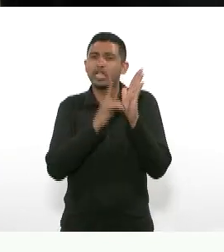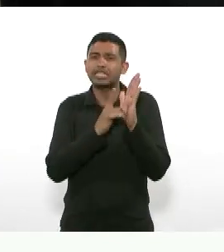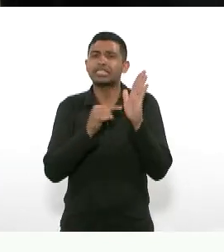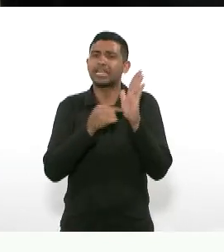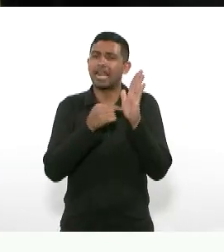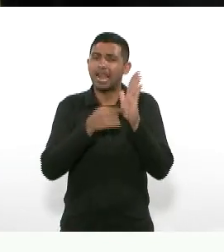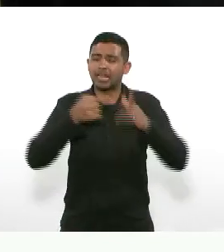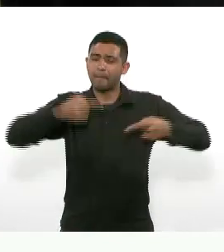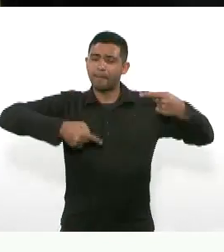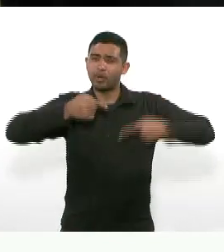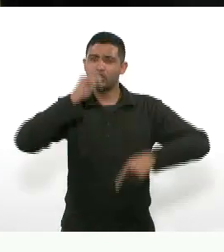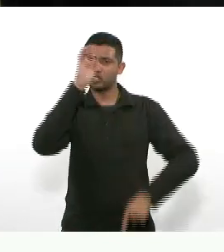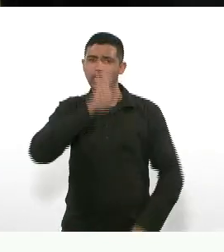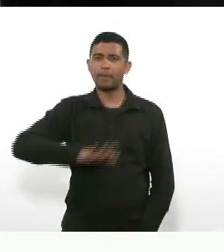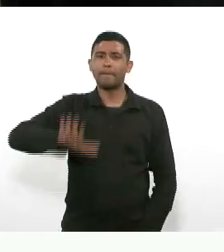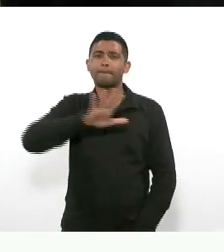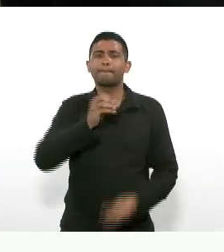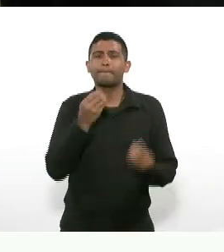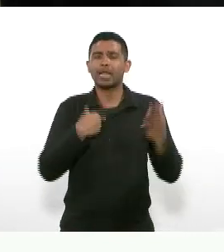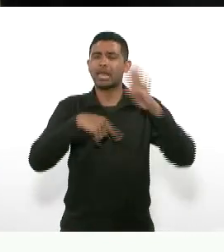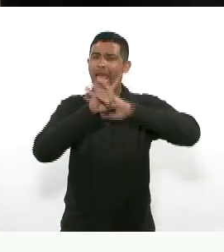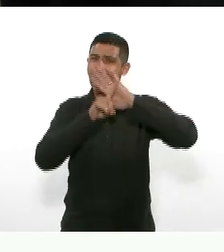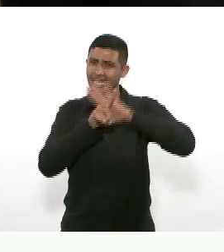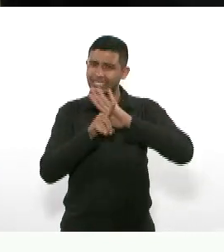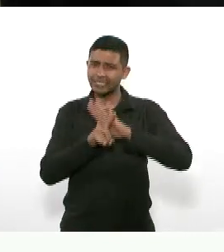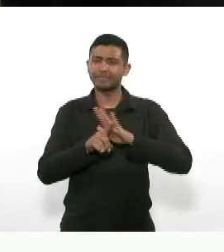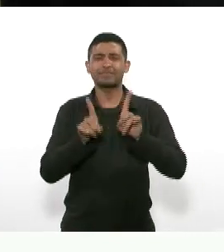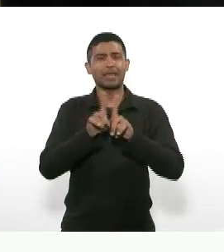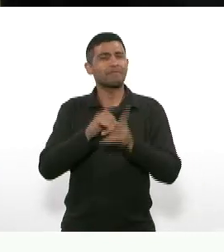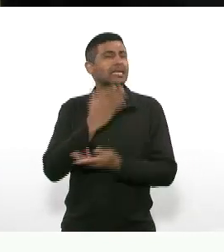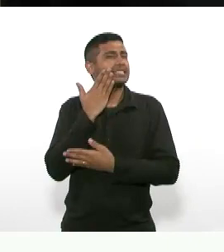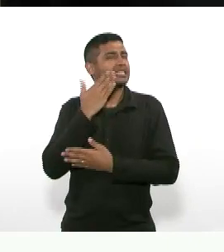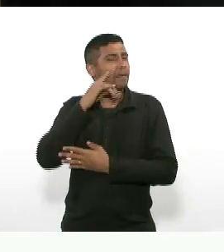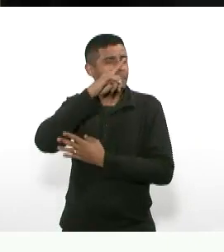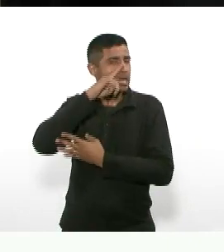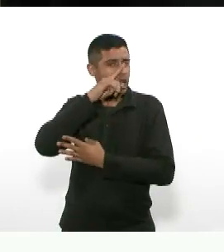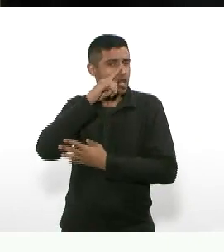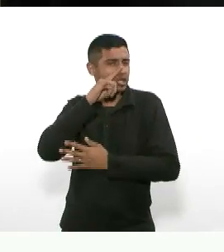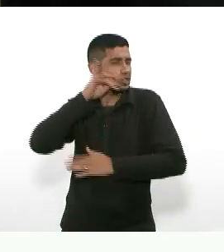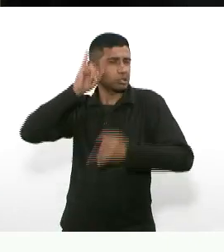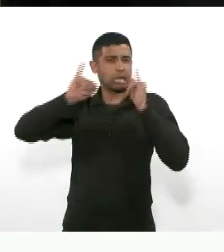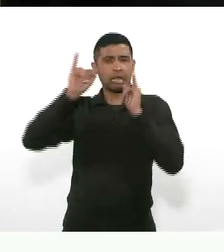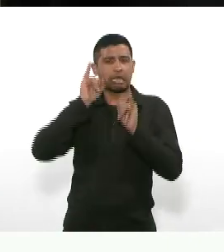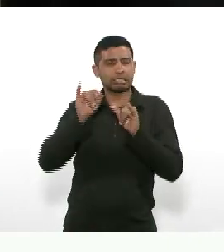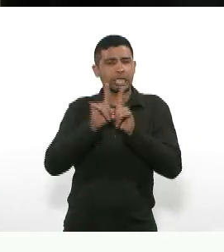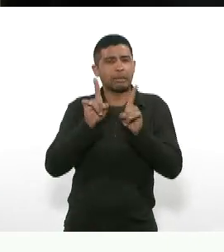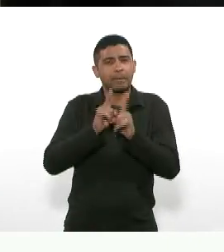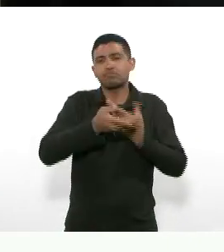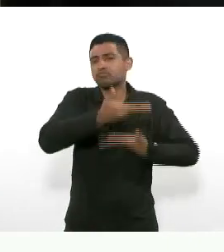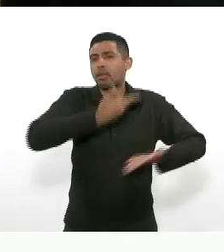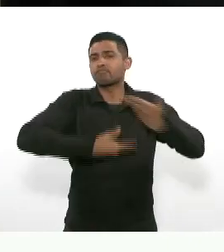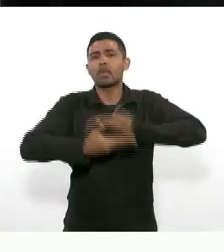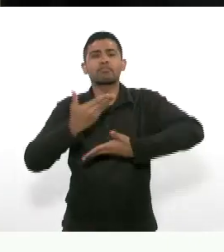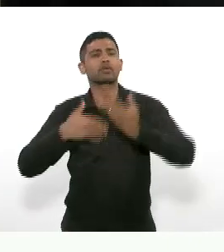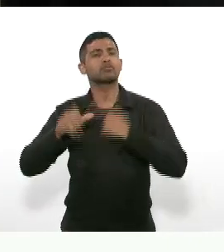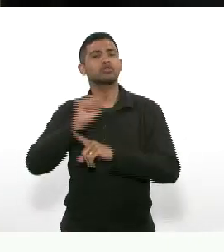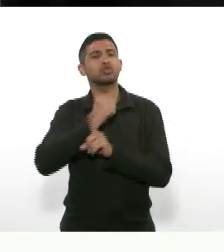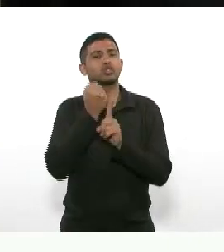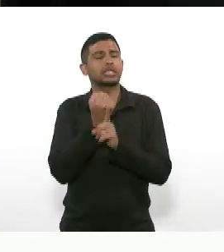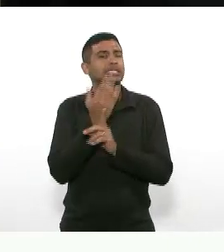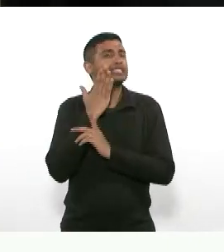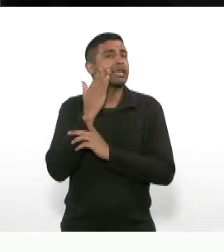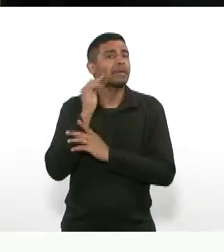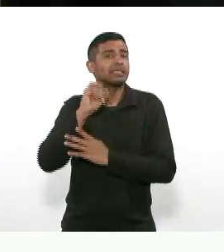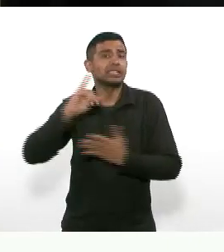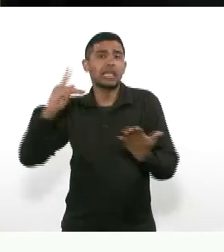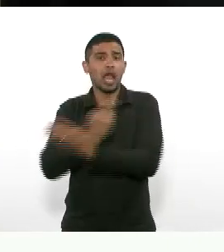Nacional, especialmente para análise e enfrentamentos dos riscos à harmonia da convivência social, com destaques às situações de